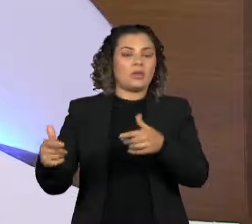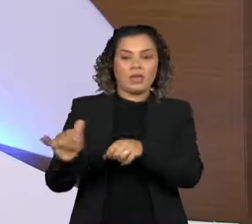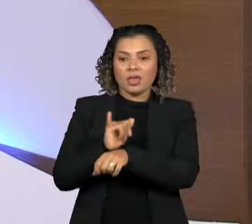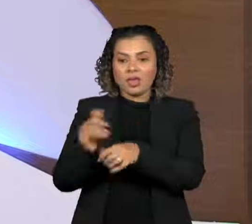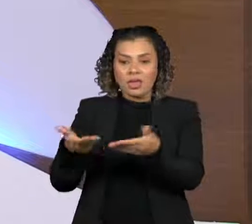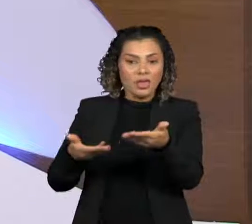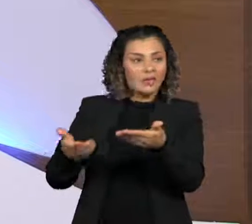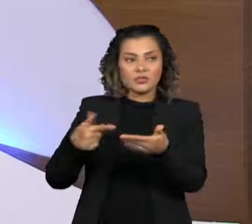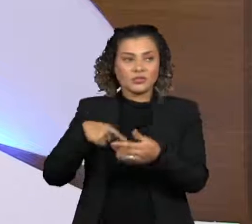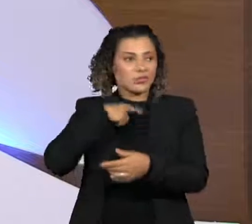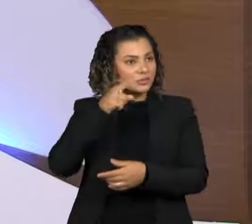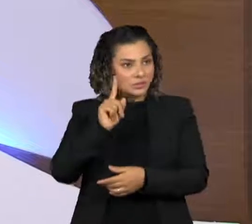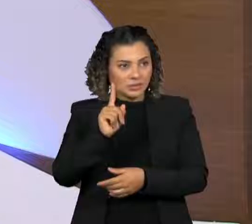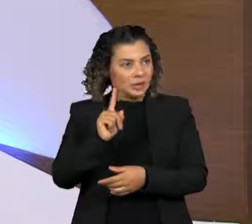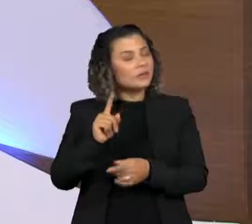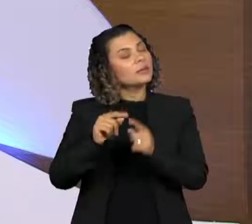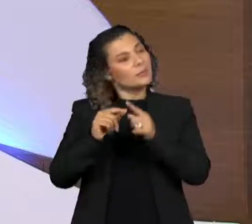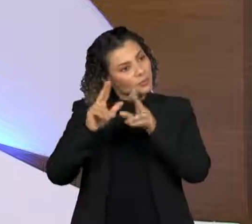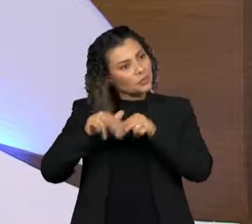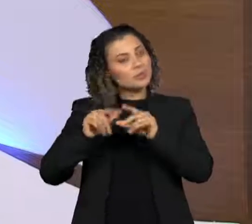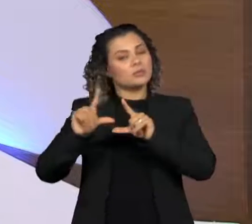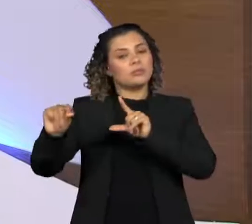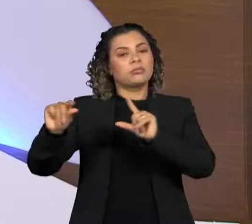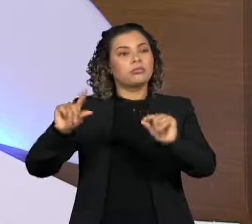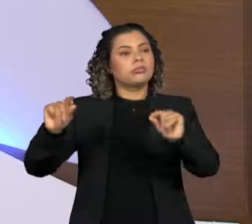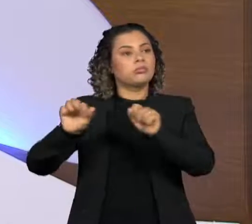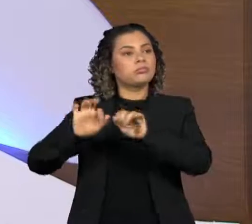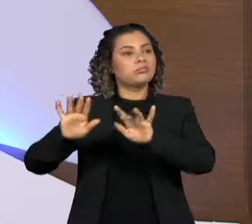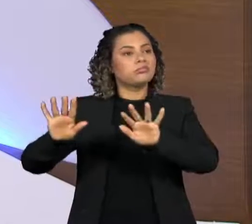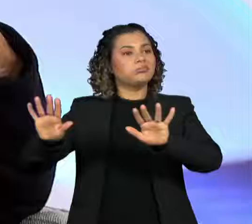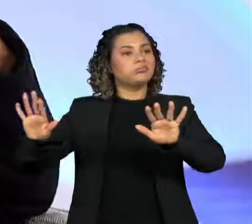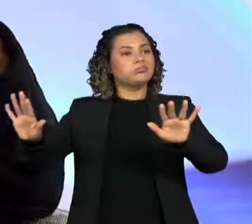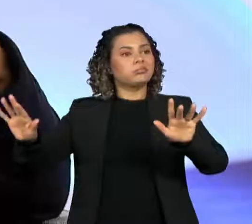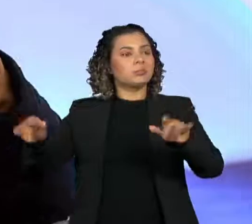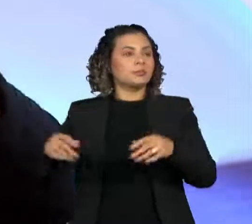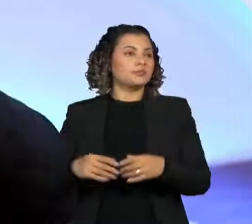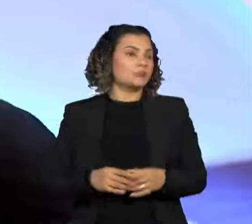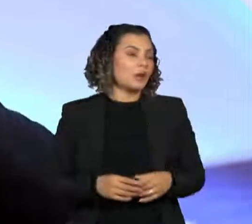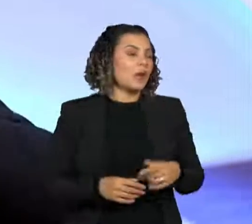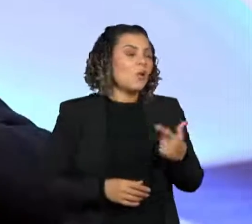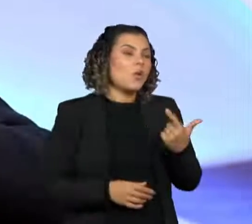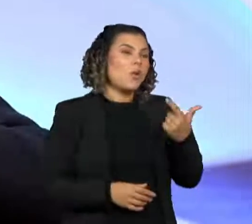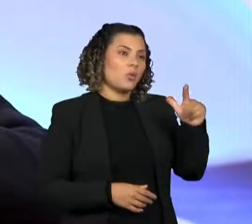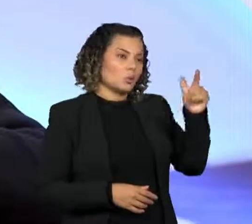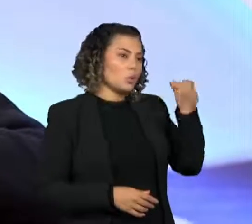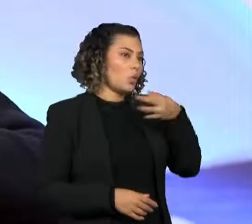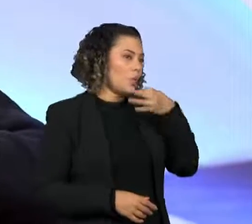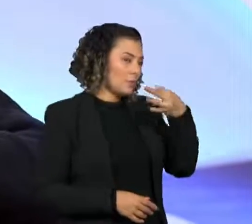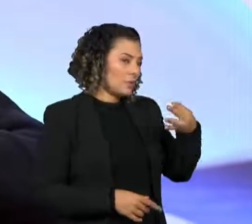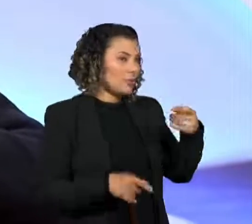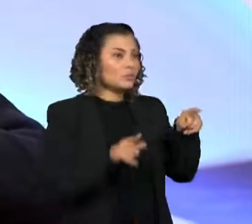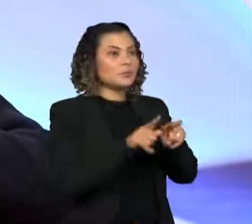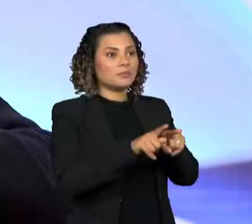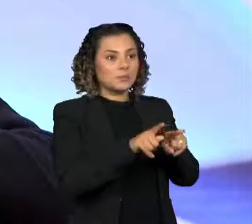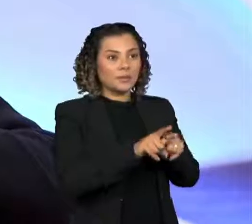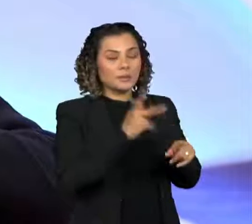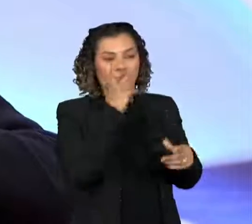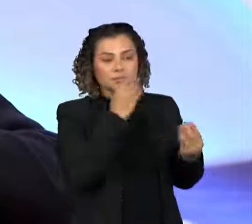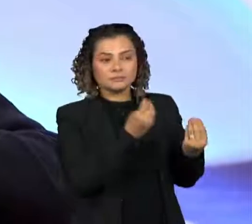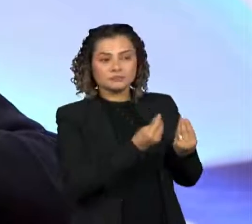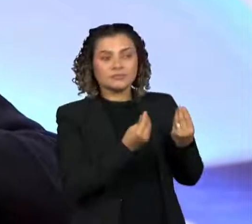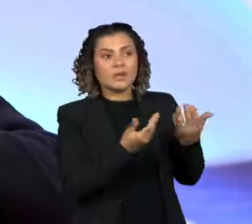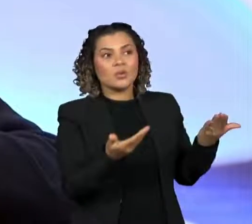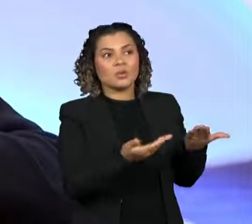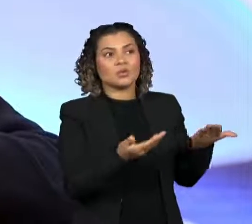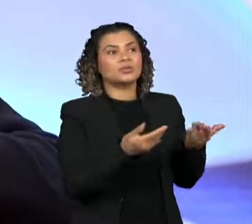táticos, ele tem uma tendência ao refluxo. A outra questão que me faz pensar que esses movimentos tendem a declinar